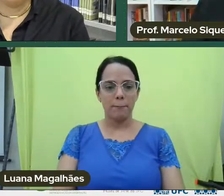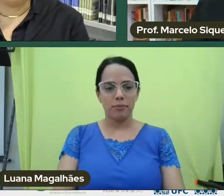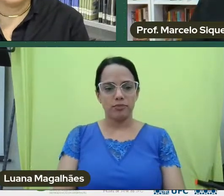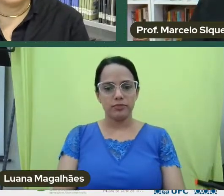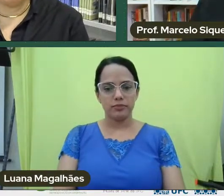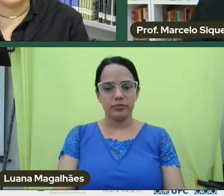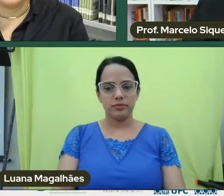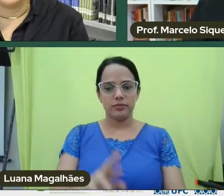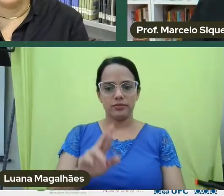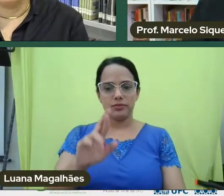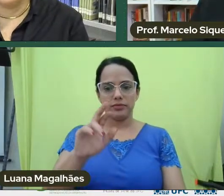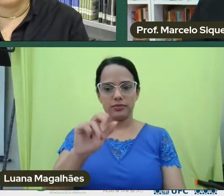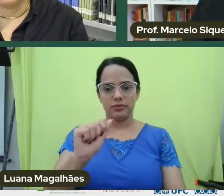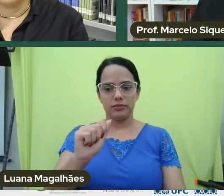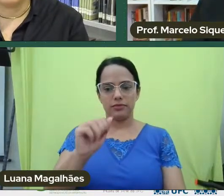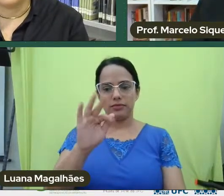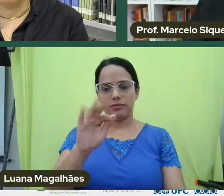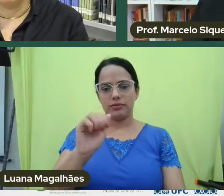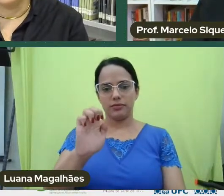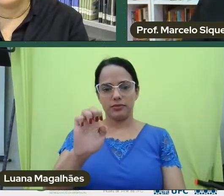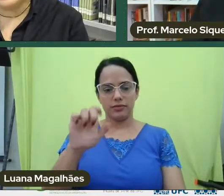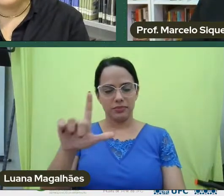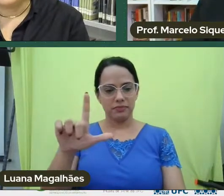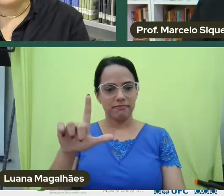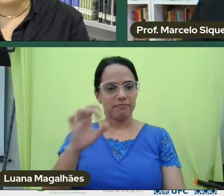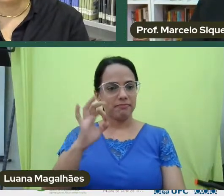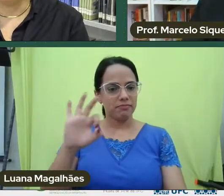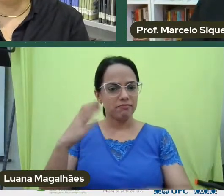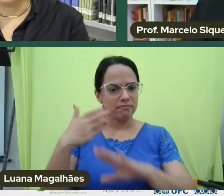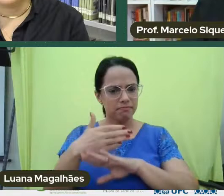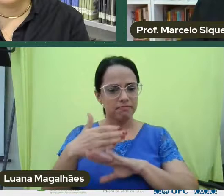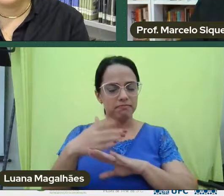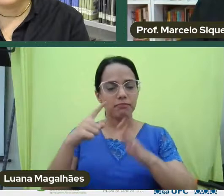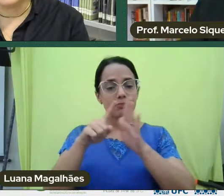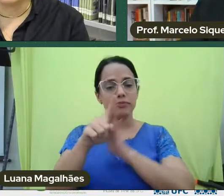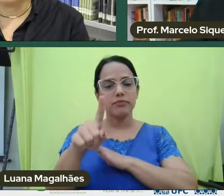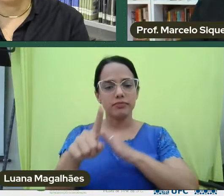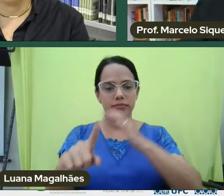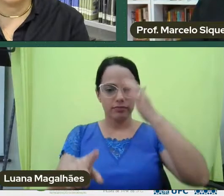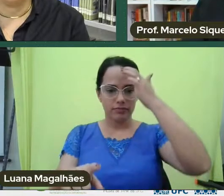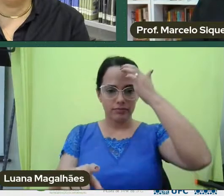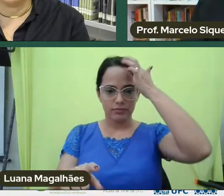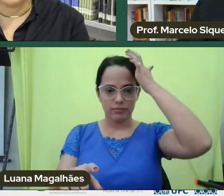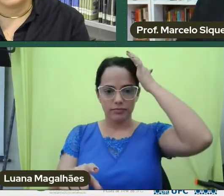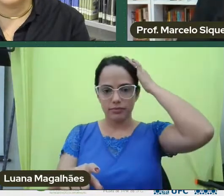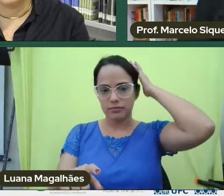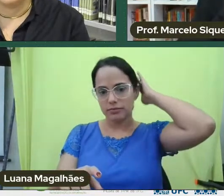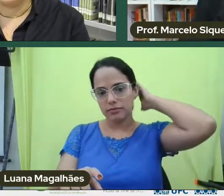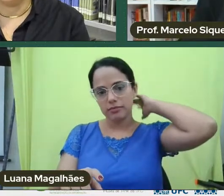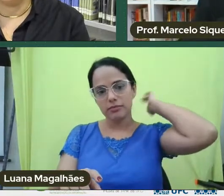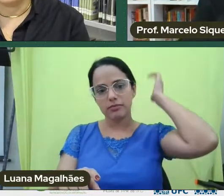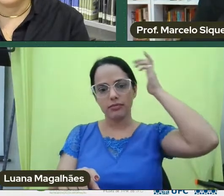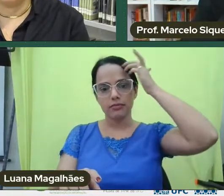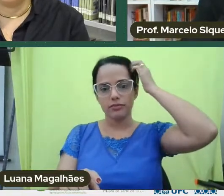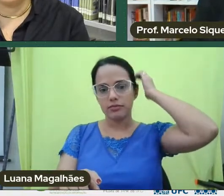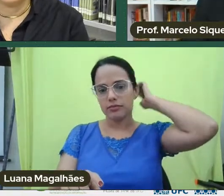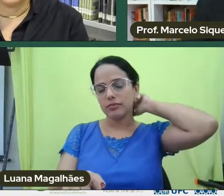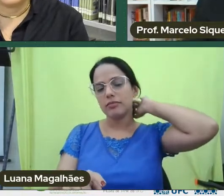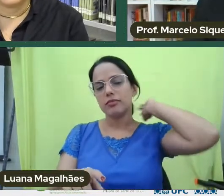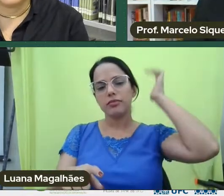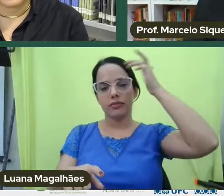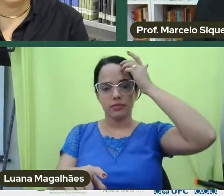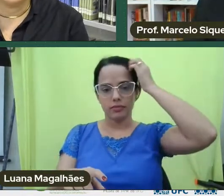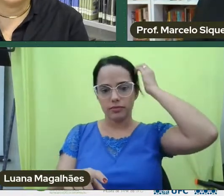um ótimo participante, ele tem uma outra pergunta. Na sua visão, os documentos audiovisuais,